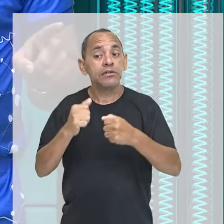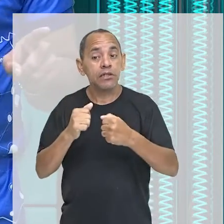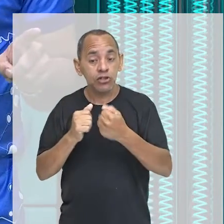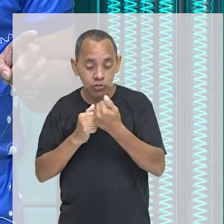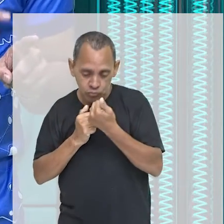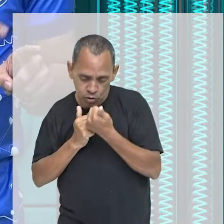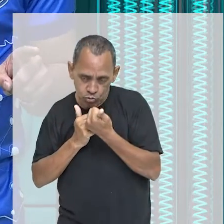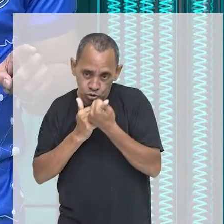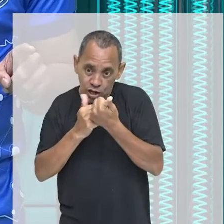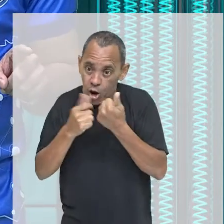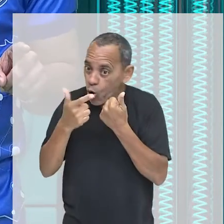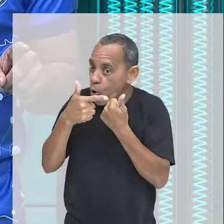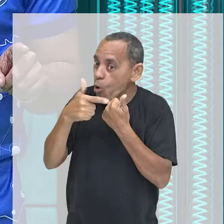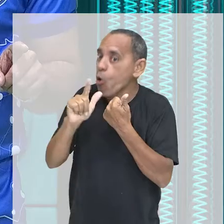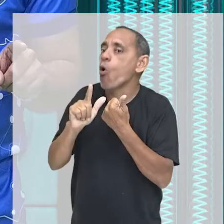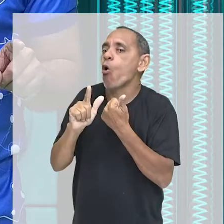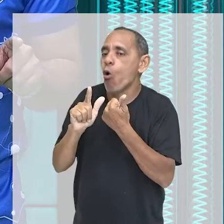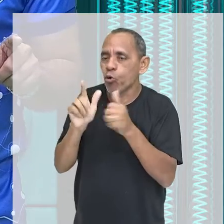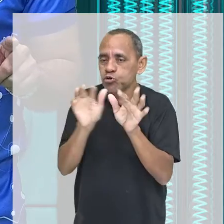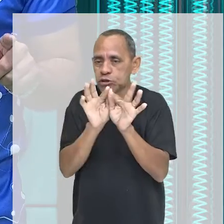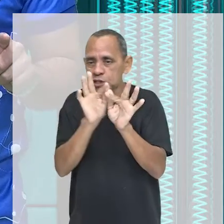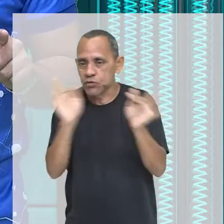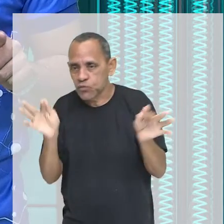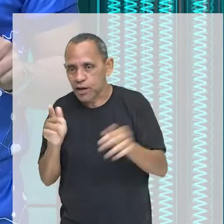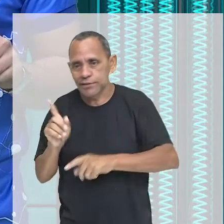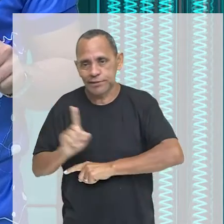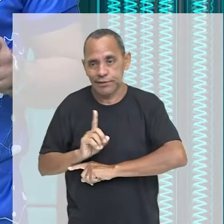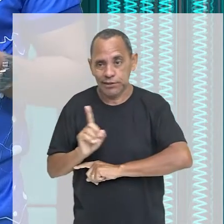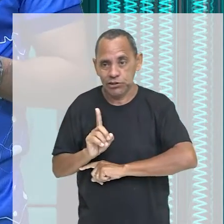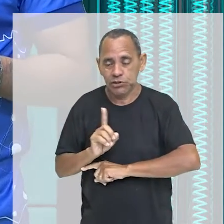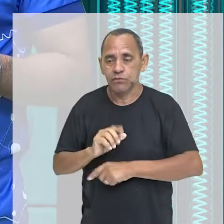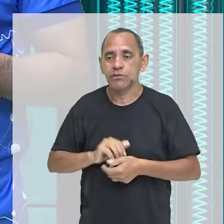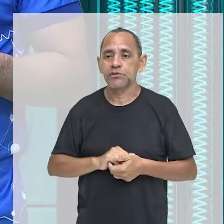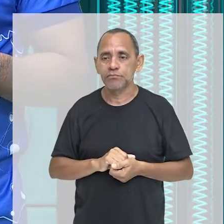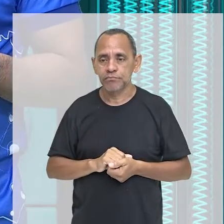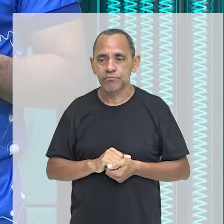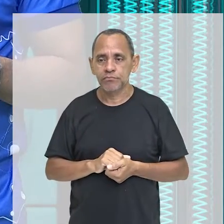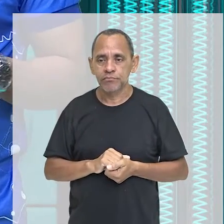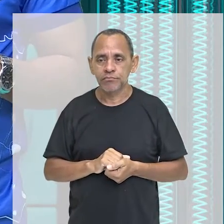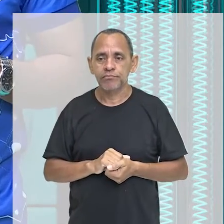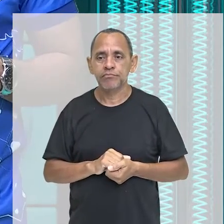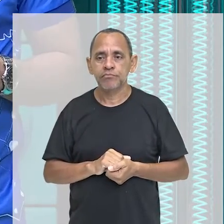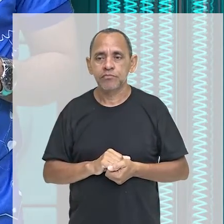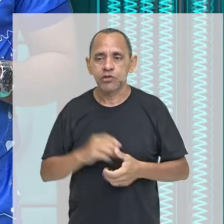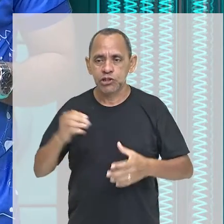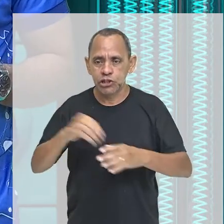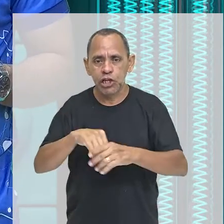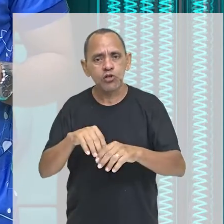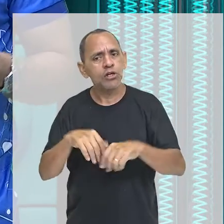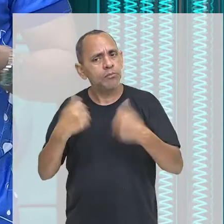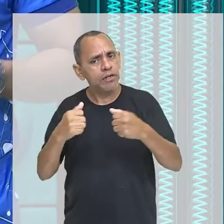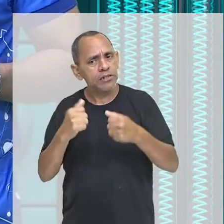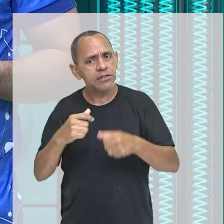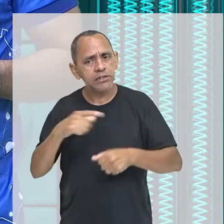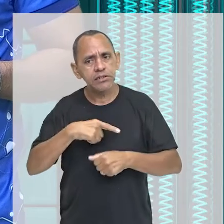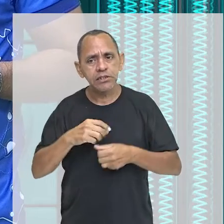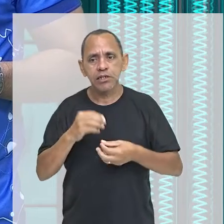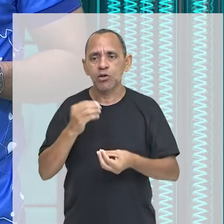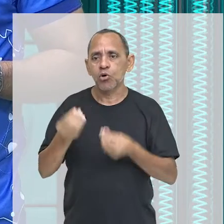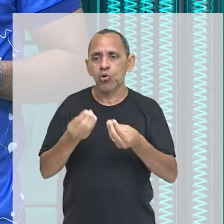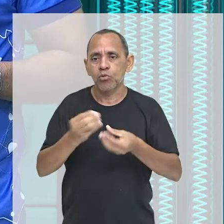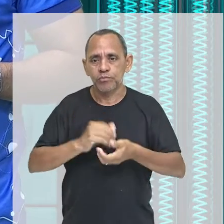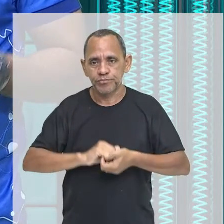verbo auxiliar nas frases negativas. Tá certo? Ele vai precisar de um outro verbo nas frases negativas e por isso eu vou recorrer ao